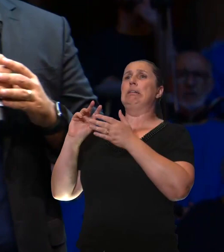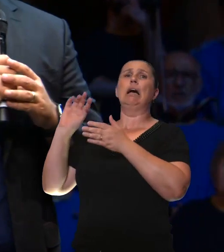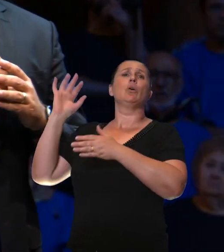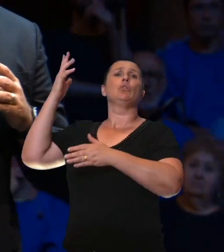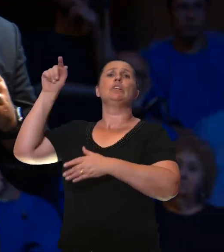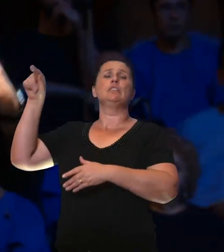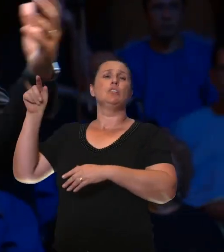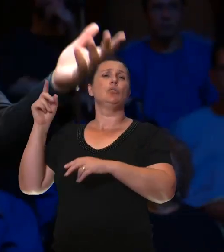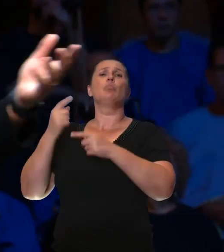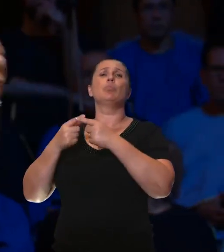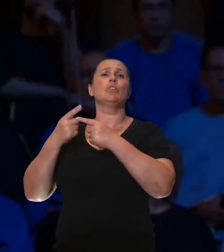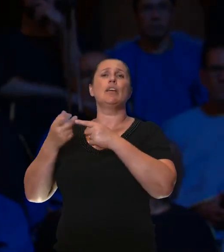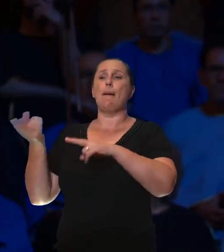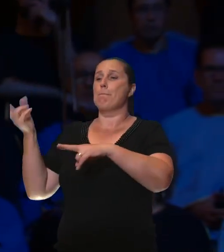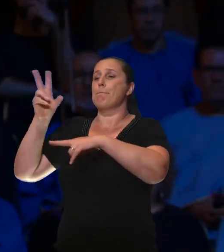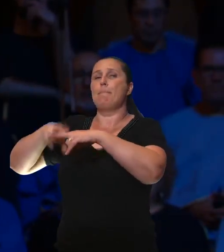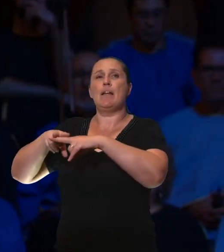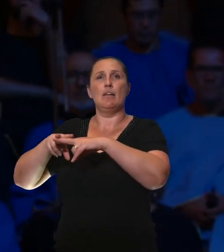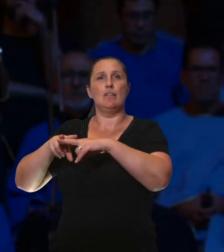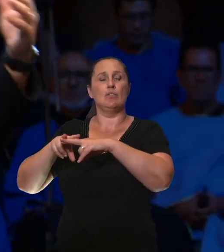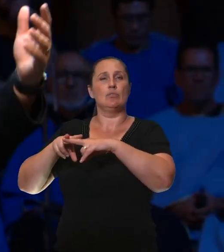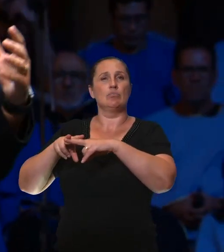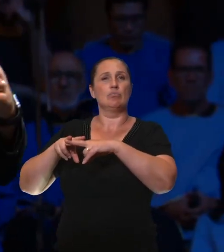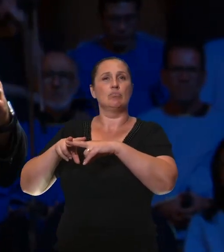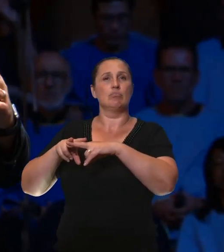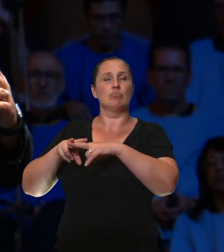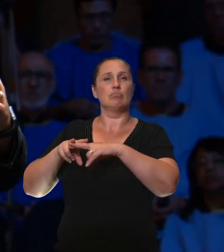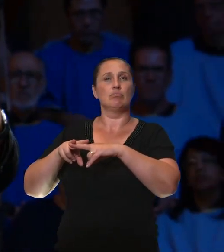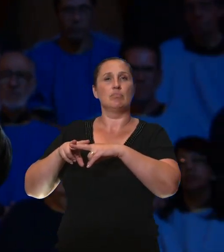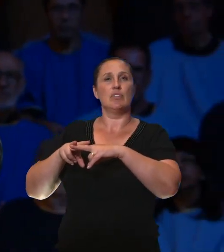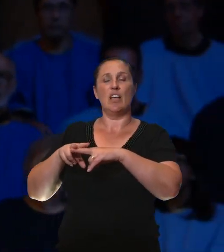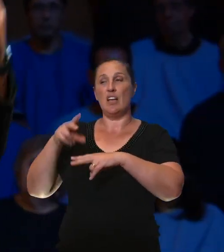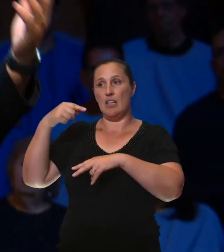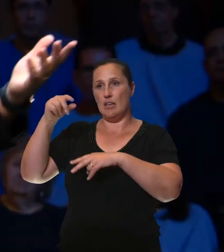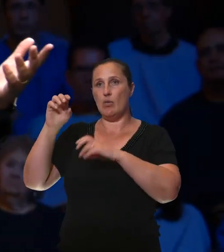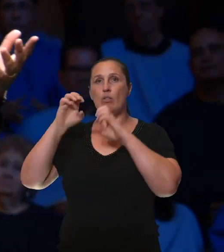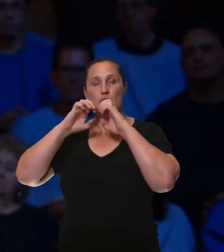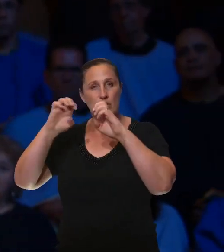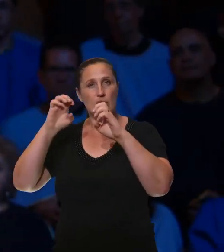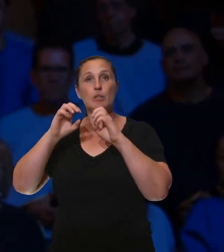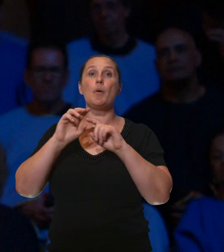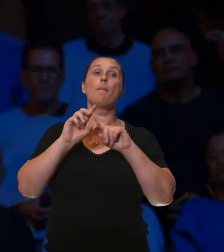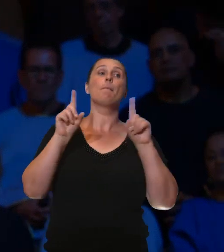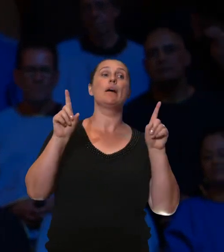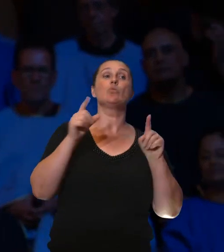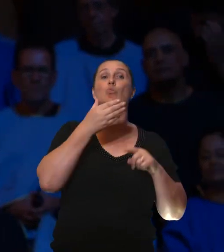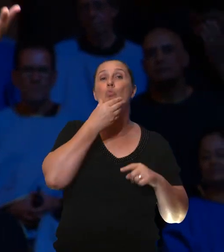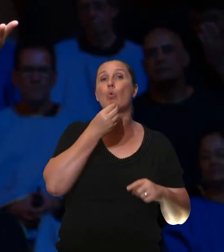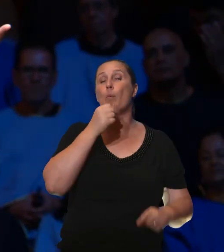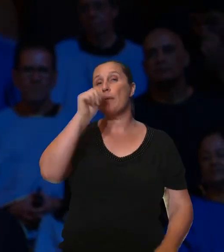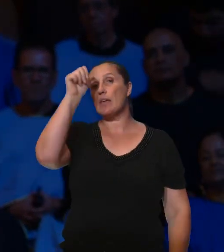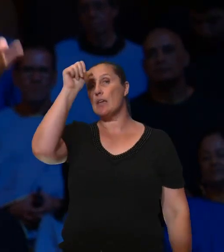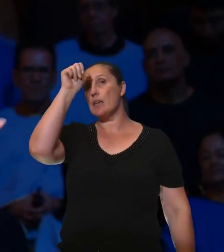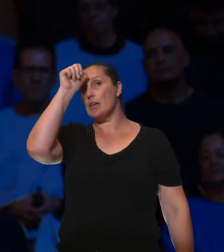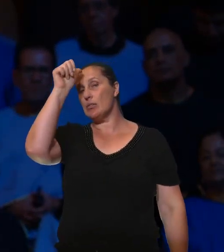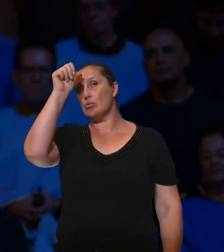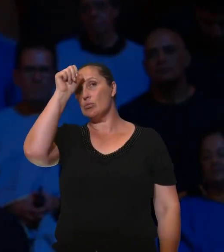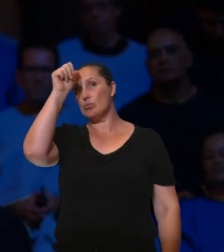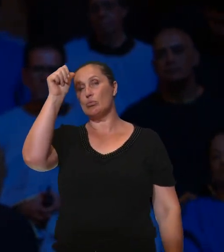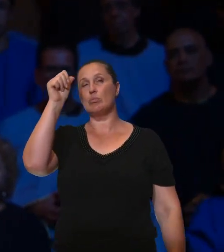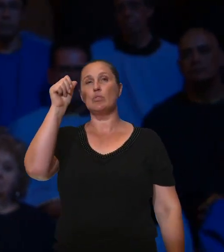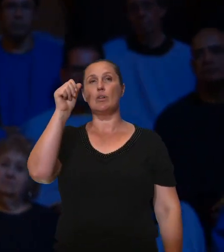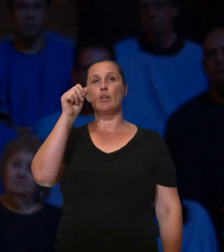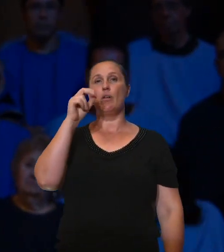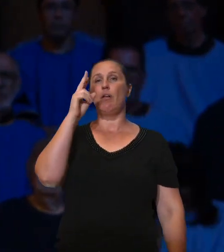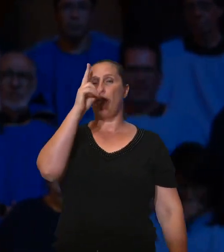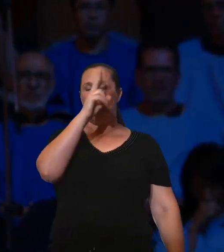Rajandra. O que tinha acontecido com ele, que ele em um evangelismo, um hindu bêbado pediu para ele uma esmola, e ele